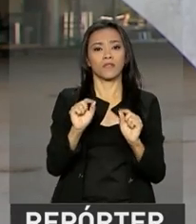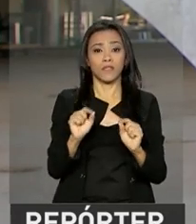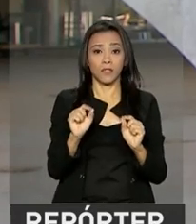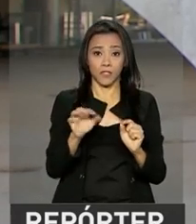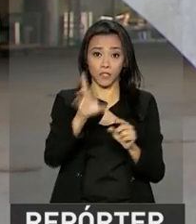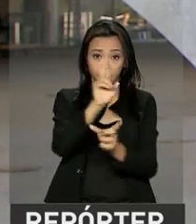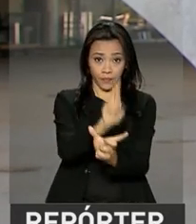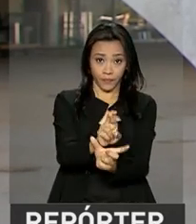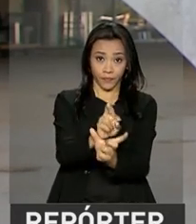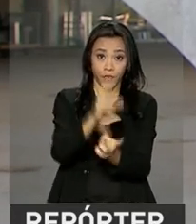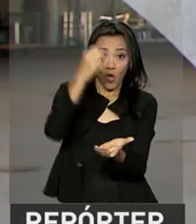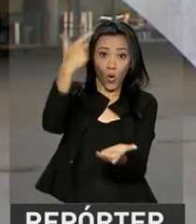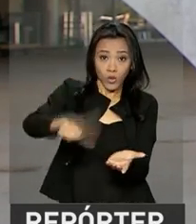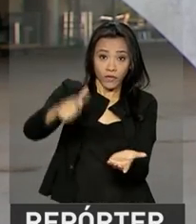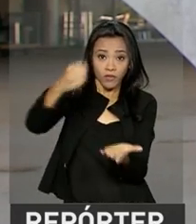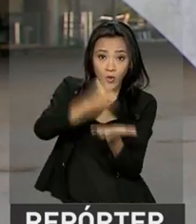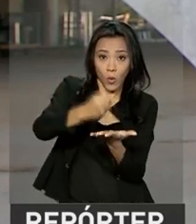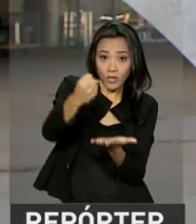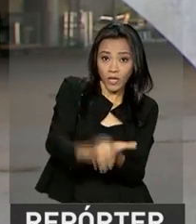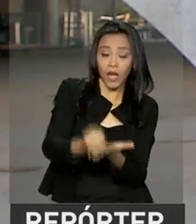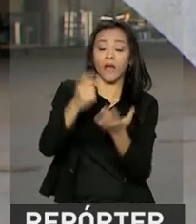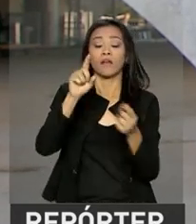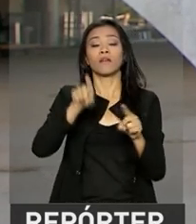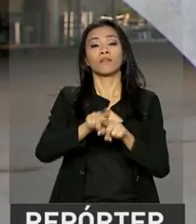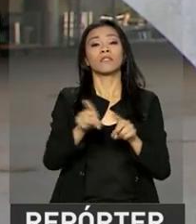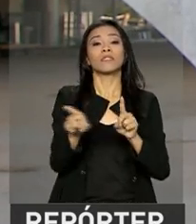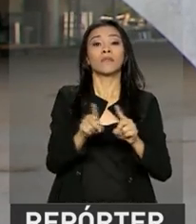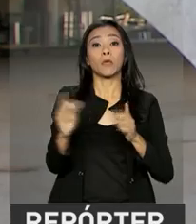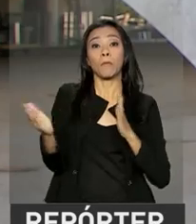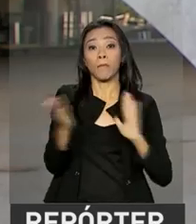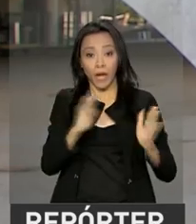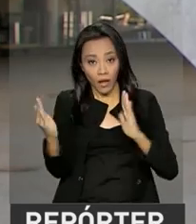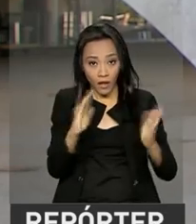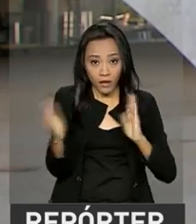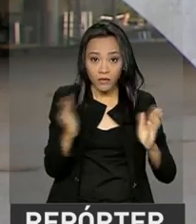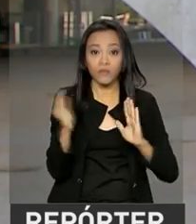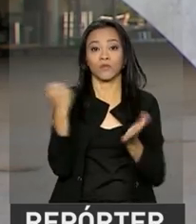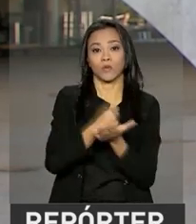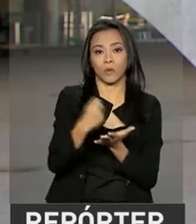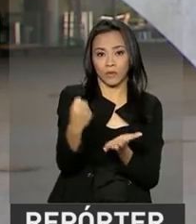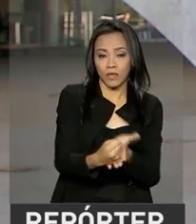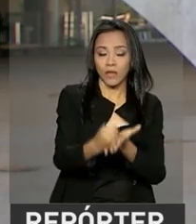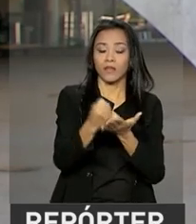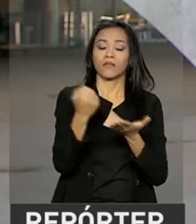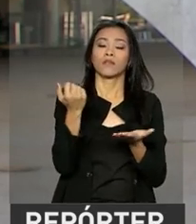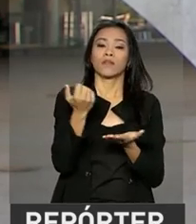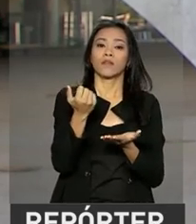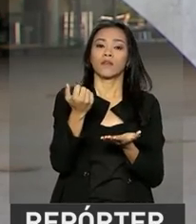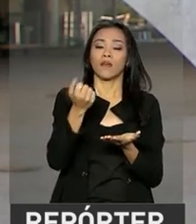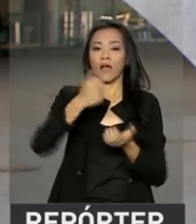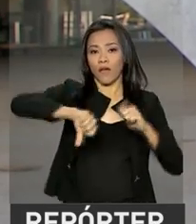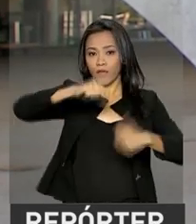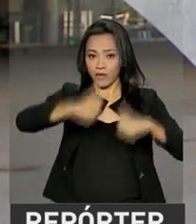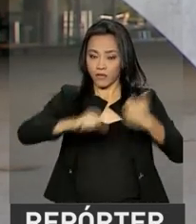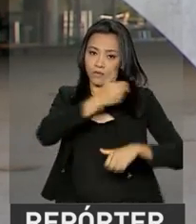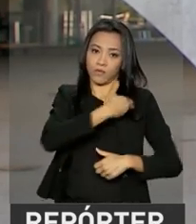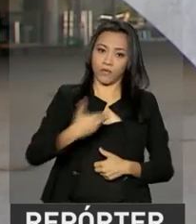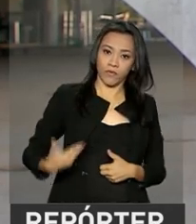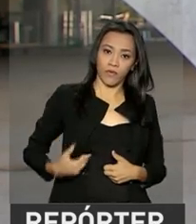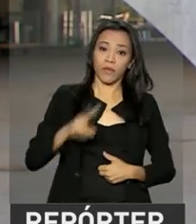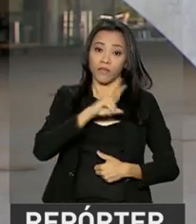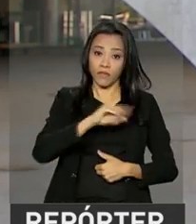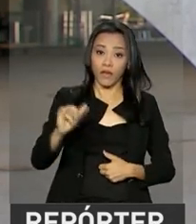renovação dos contratos nos prazos desses contratos o que na avaliação aí do governo deve destravar